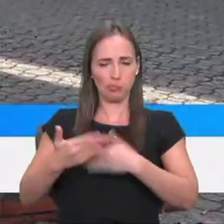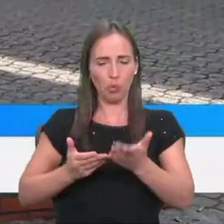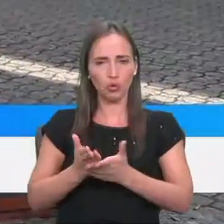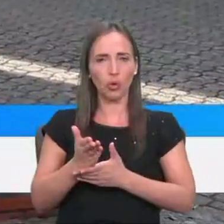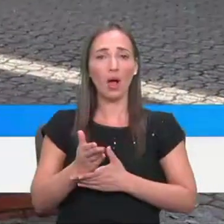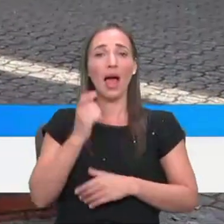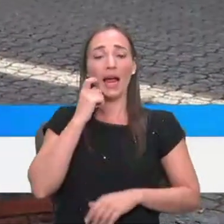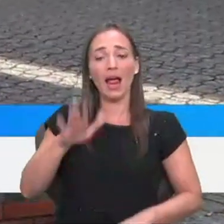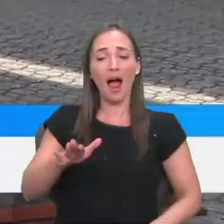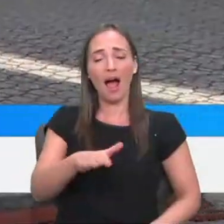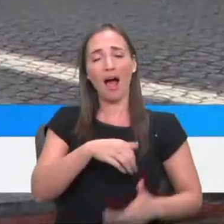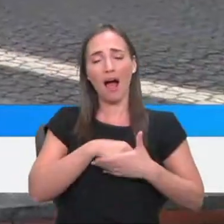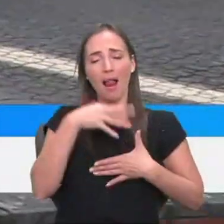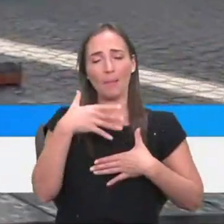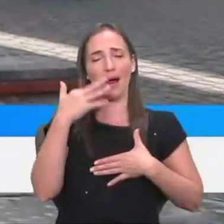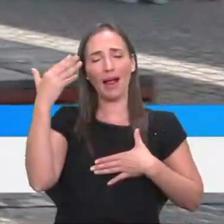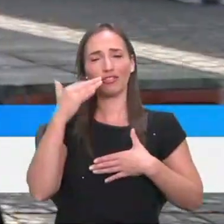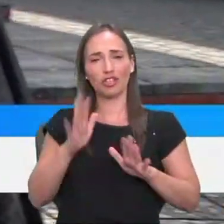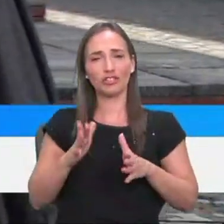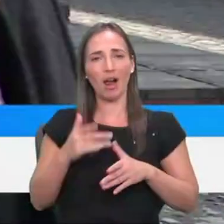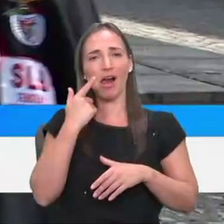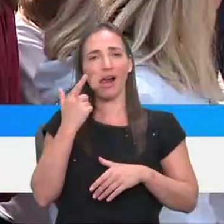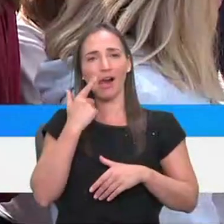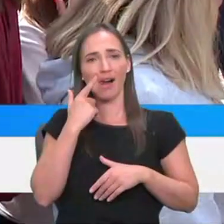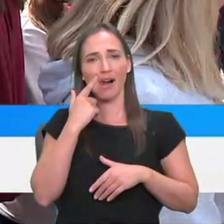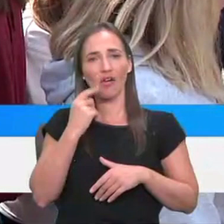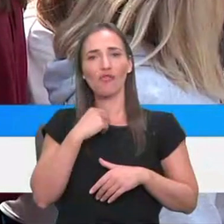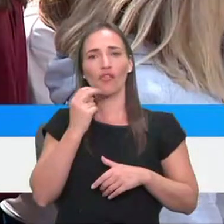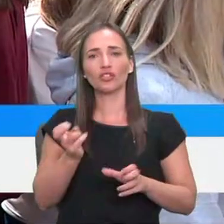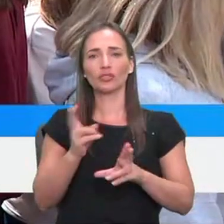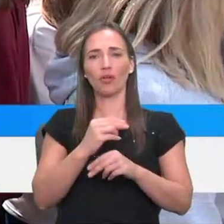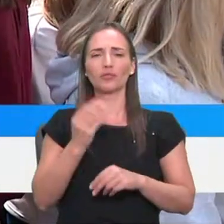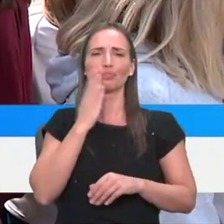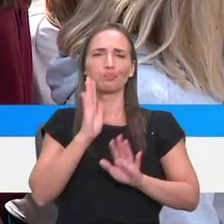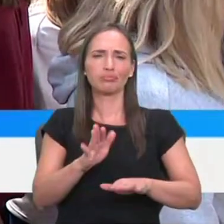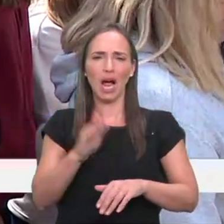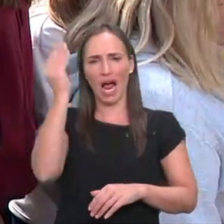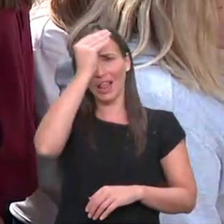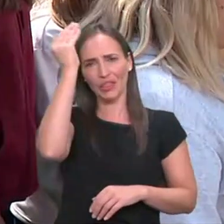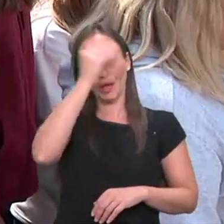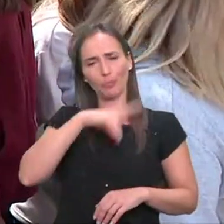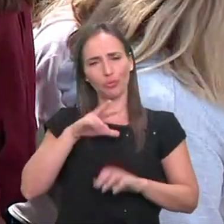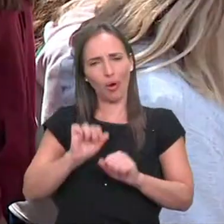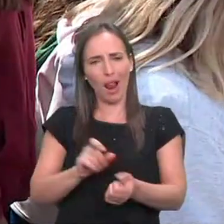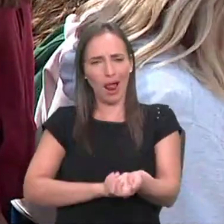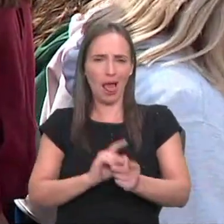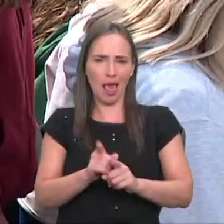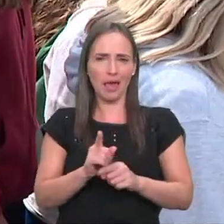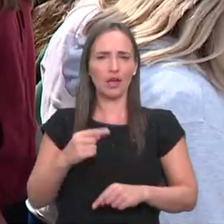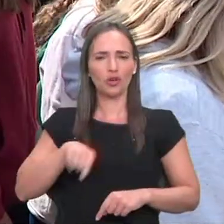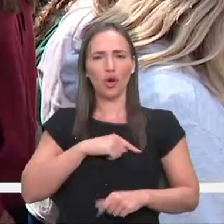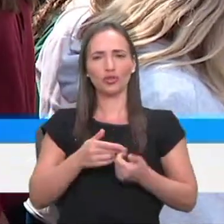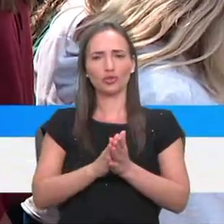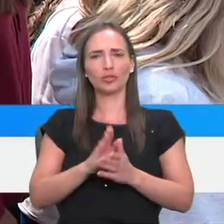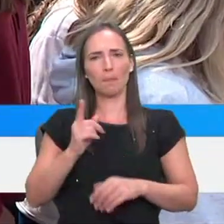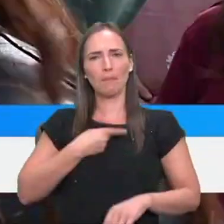alma cumpre conquistar novas vozes é algo que que é do alentejo é português e devemos todos experimentar para sabermos o que é isto o